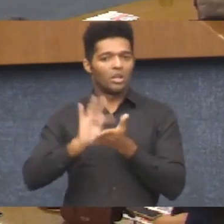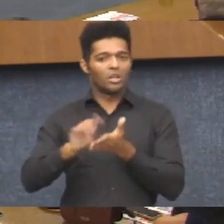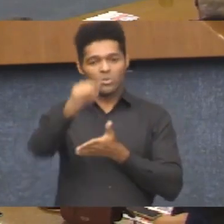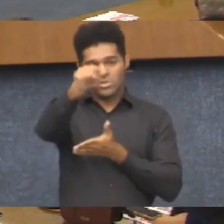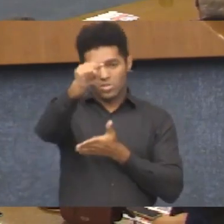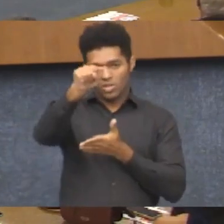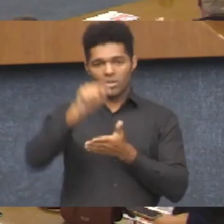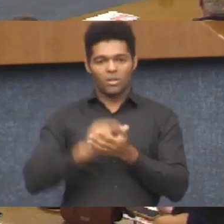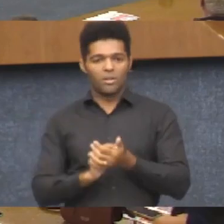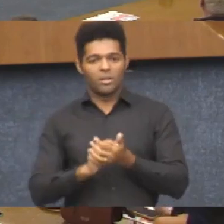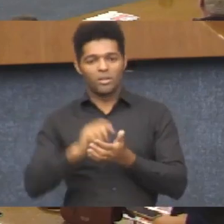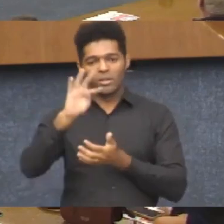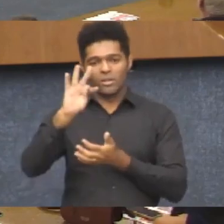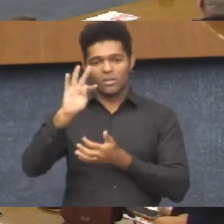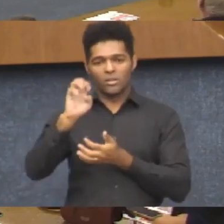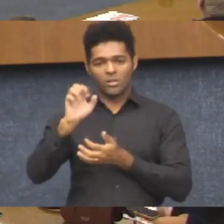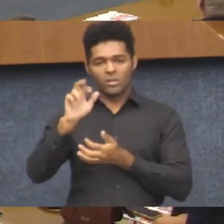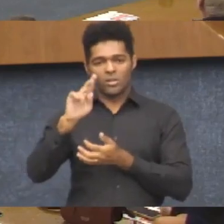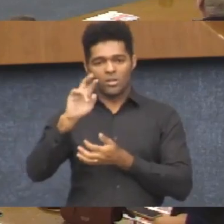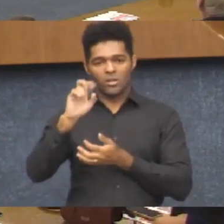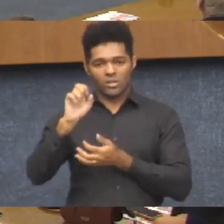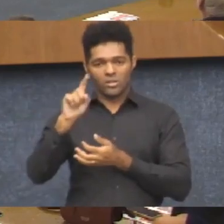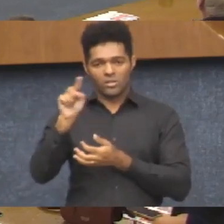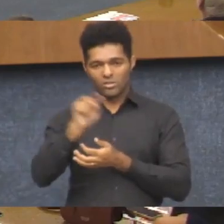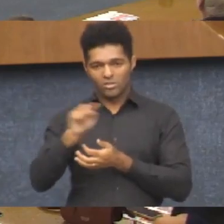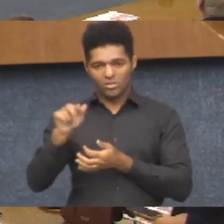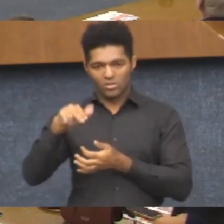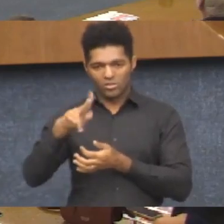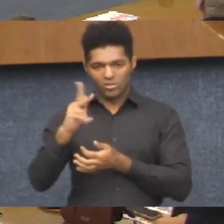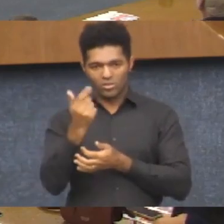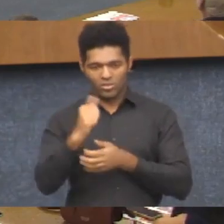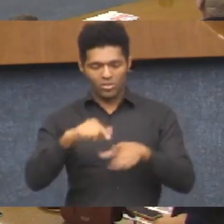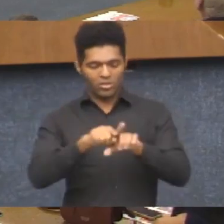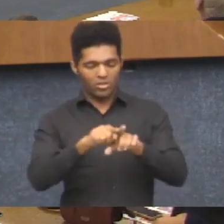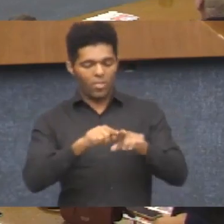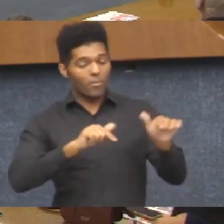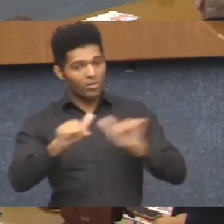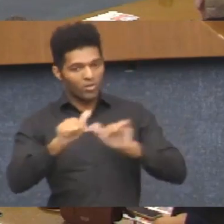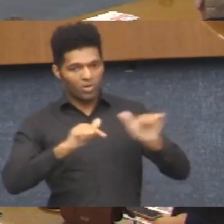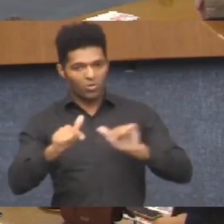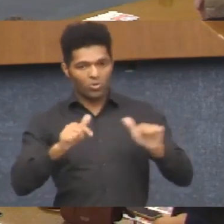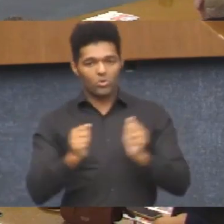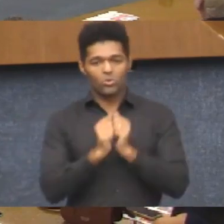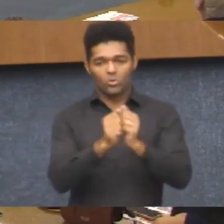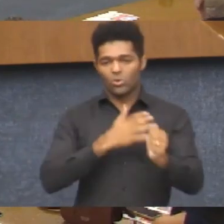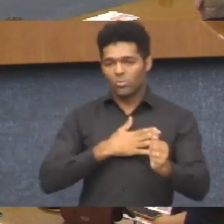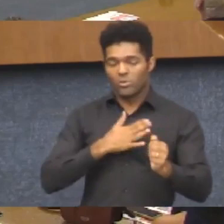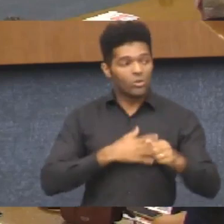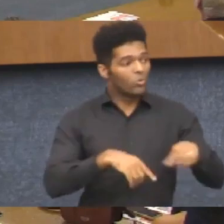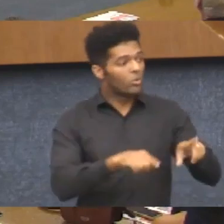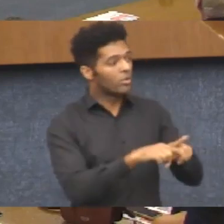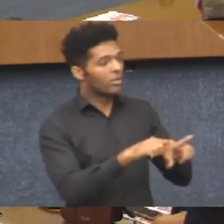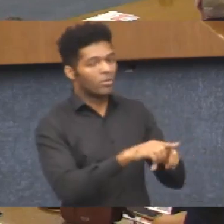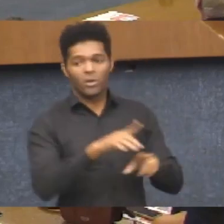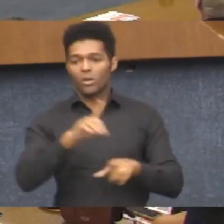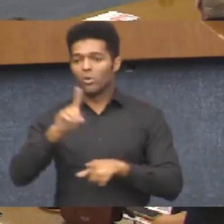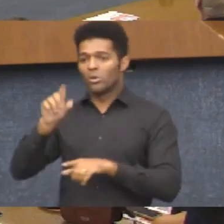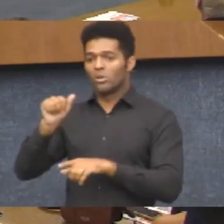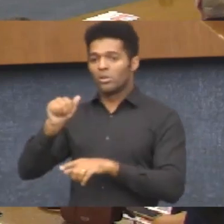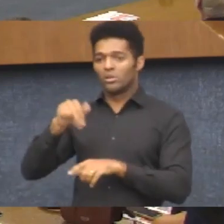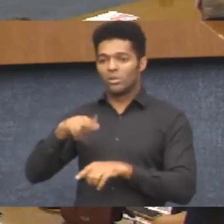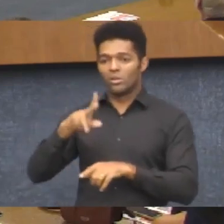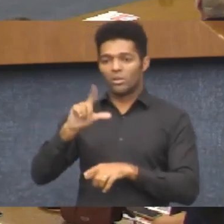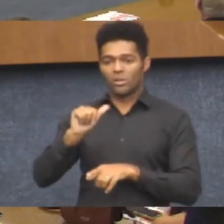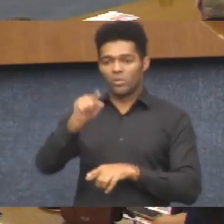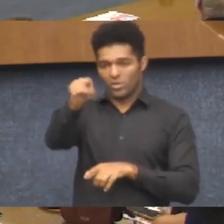levanta a Terezinha, técnica de enfermagem, trabalhou comigo lá no Centro de Saúde Barreiro de Cima. E também o Daniel, cadê o Daniel, que é do Vera Cruz, do Centro